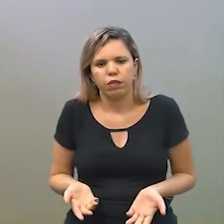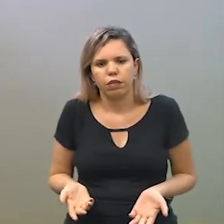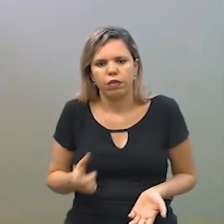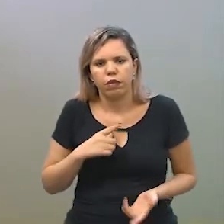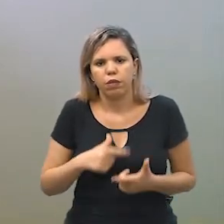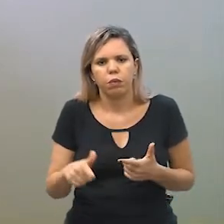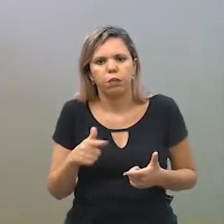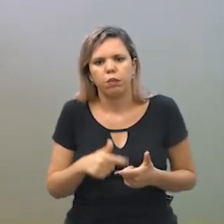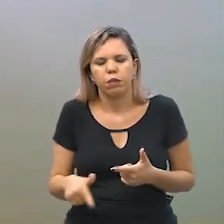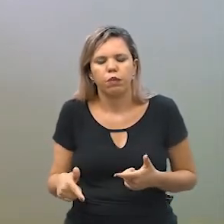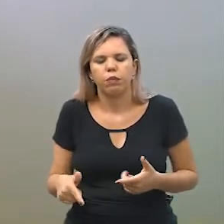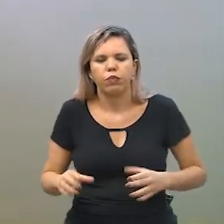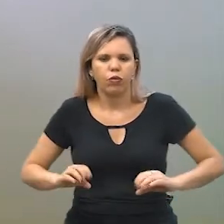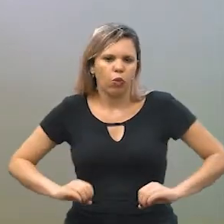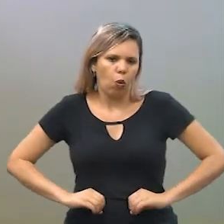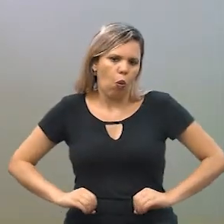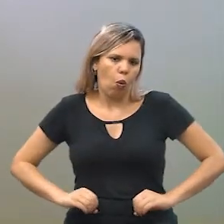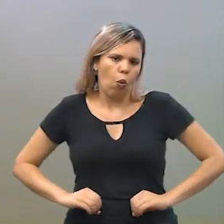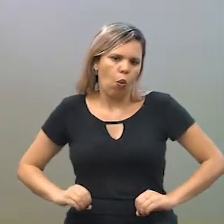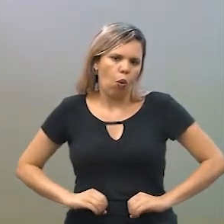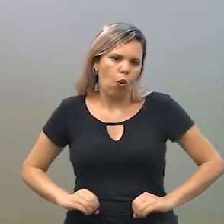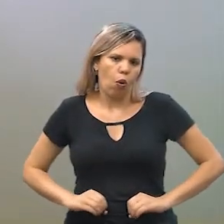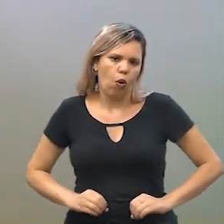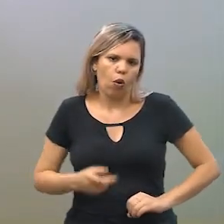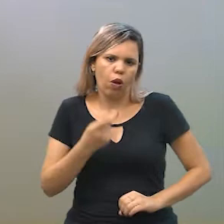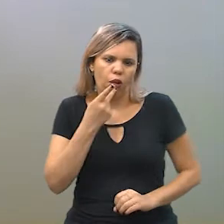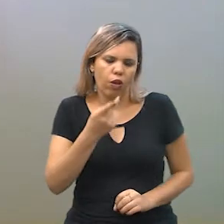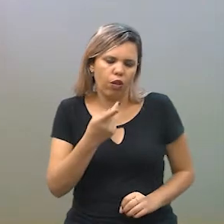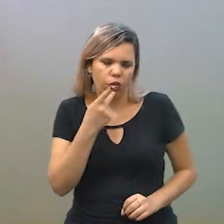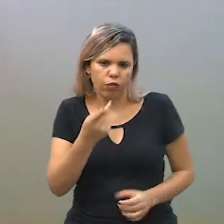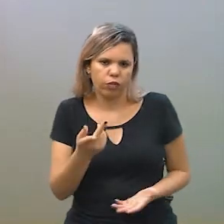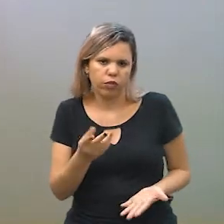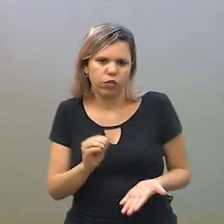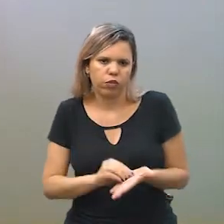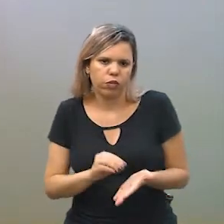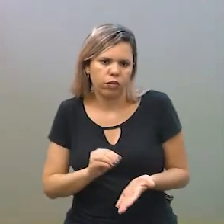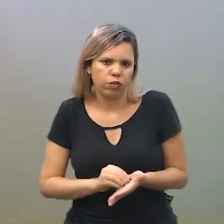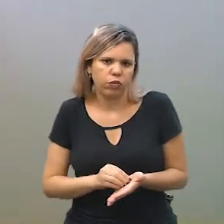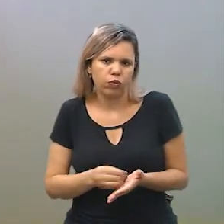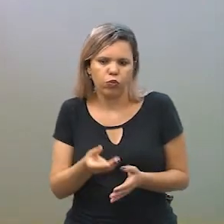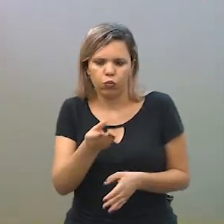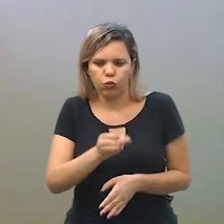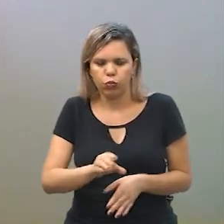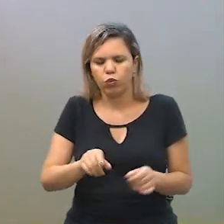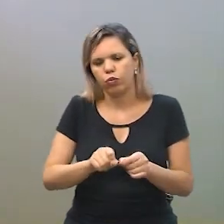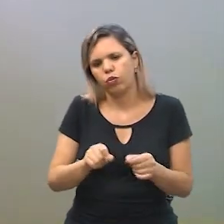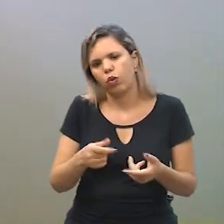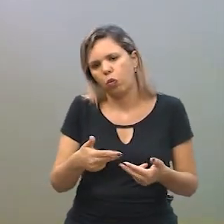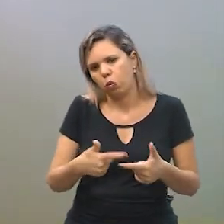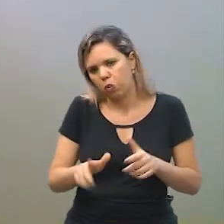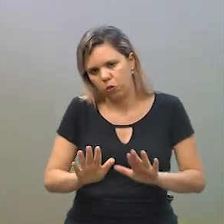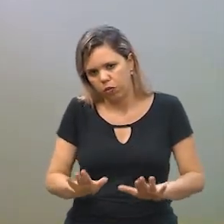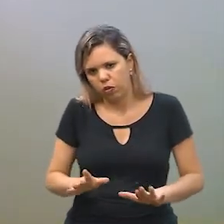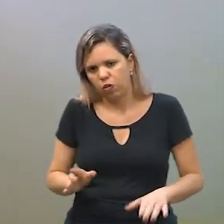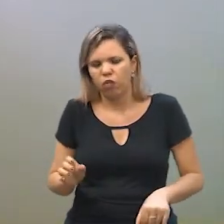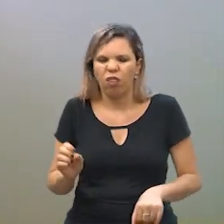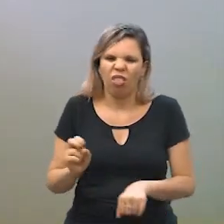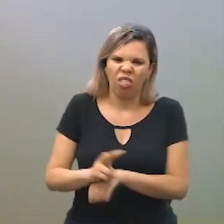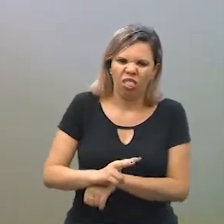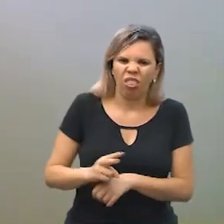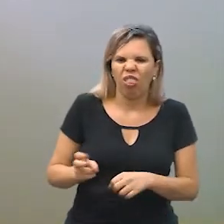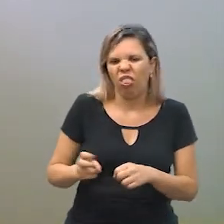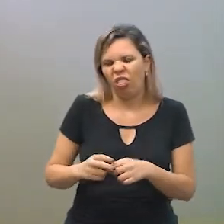tenho um problema no colo do útero, que a gente chama de insuficiência cervical, se eu tenho tendência a ter infecção